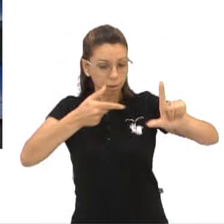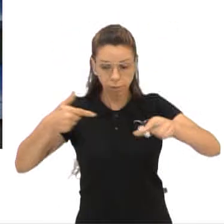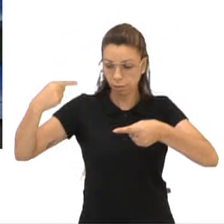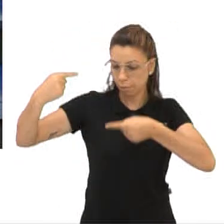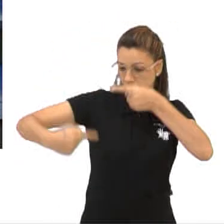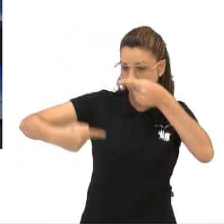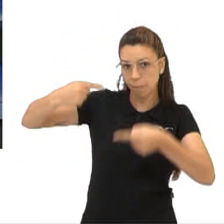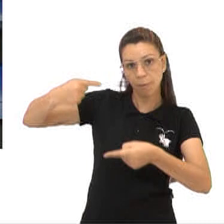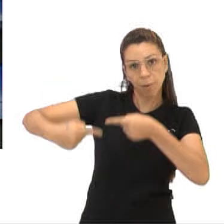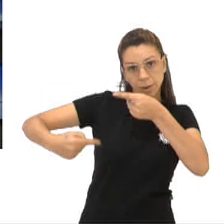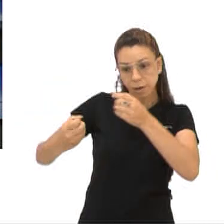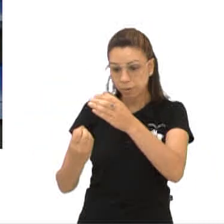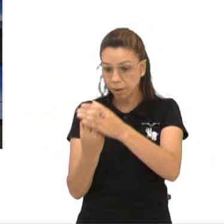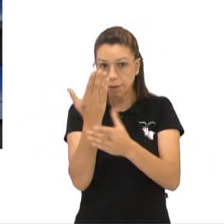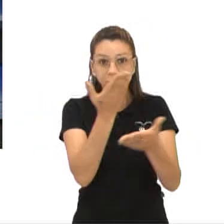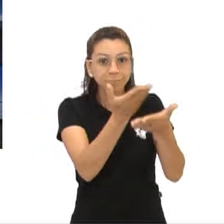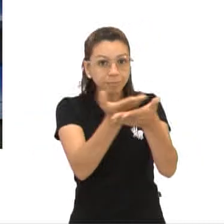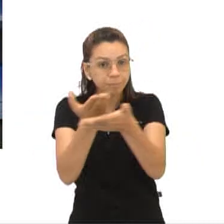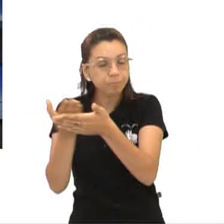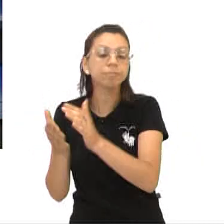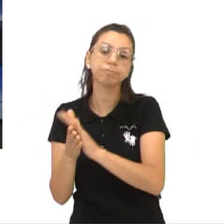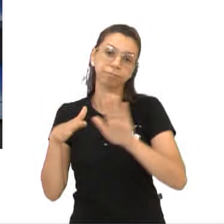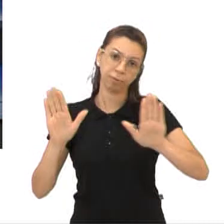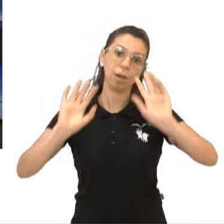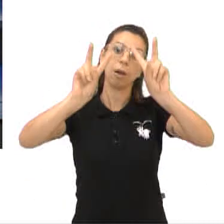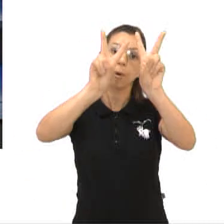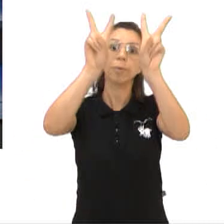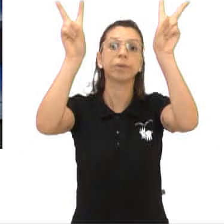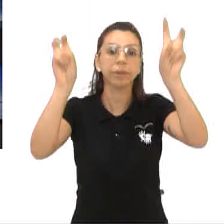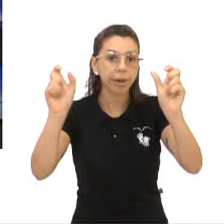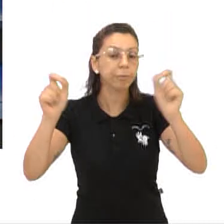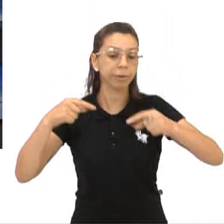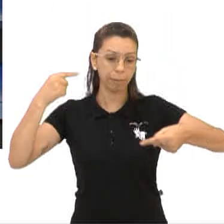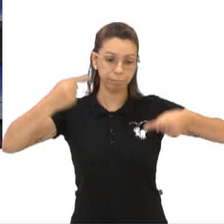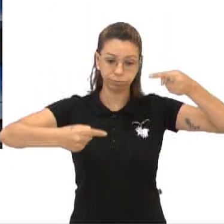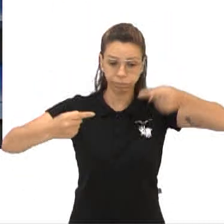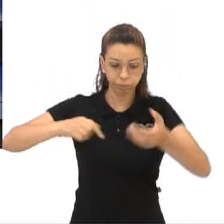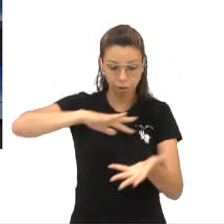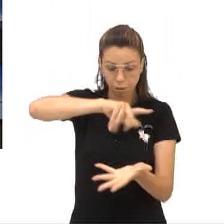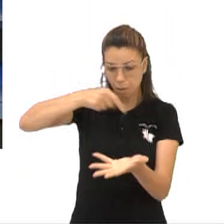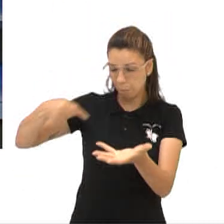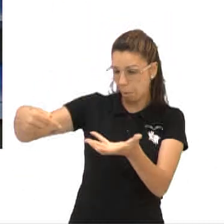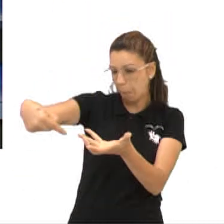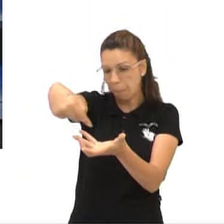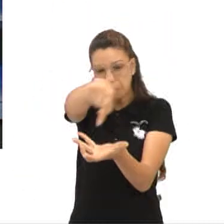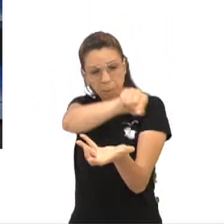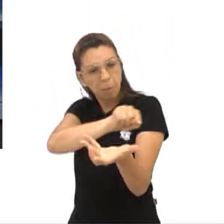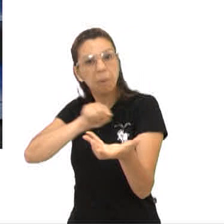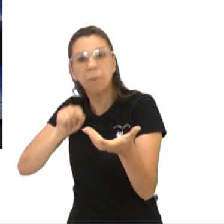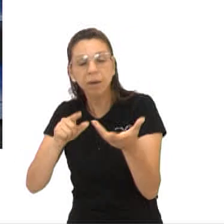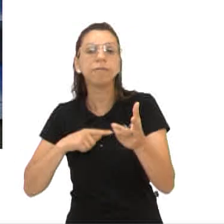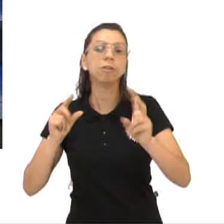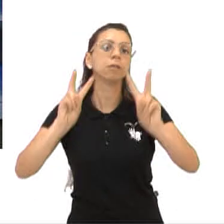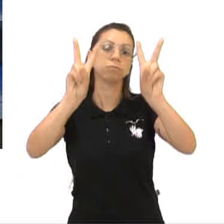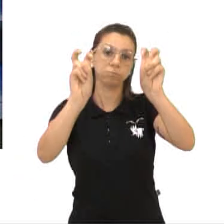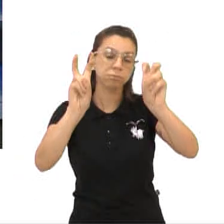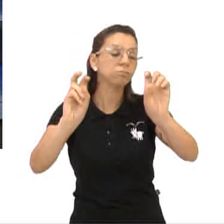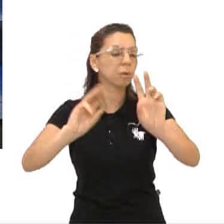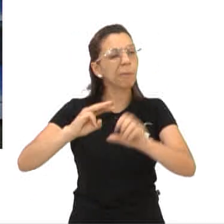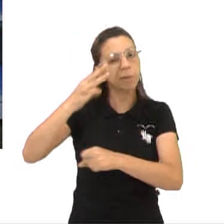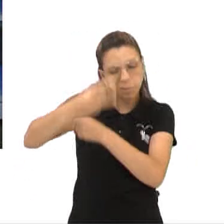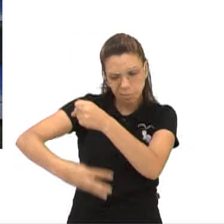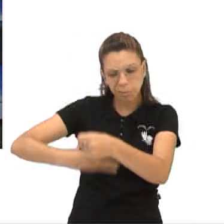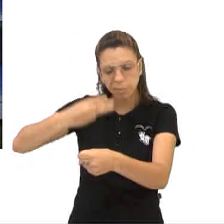política e ecologia, que é um tema que está em grande debate internacional já faz uns 3 anos e, de alguma maneira,